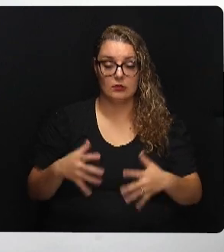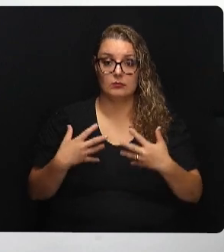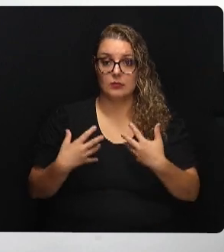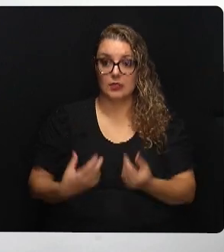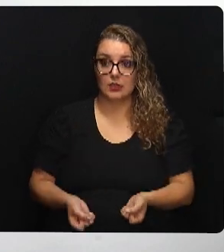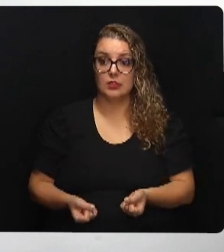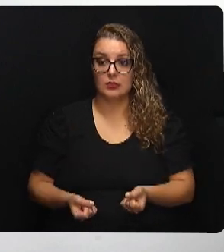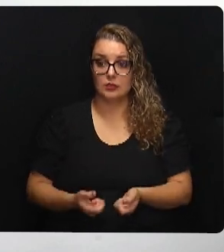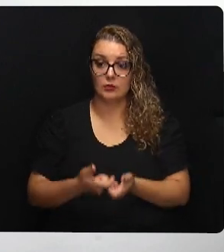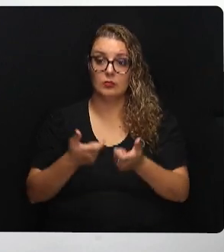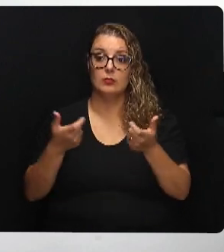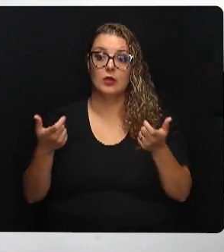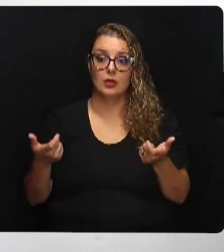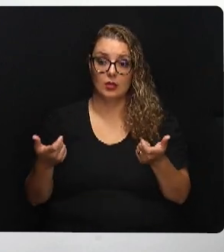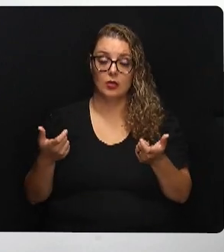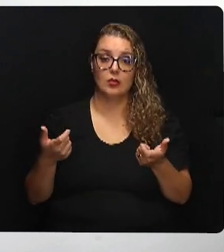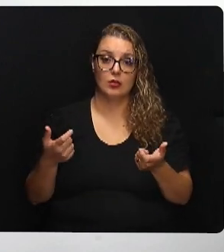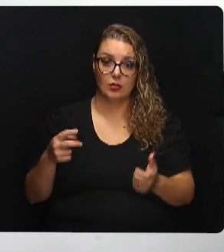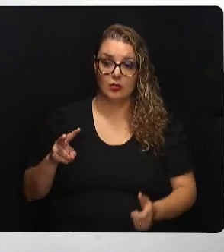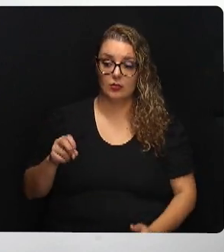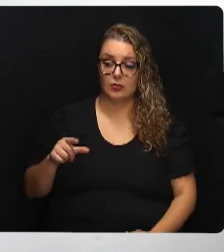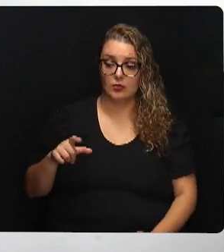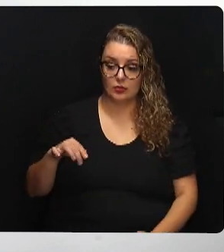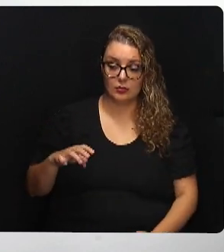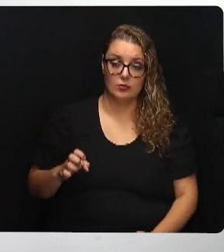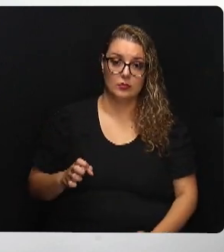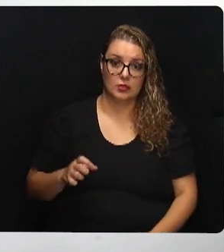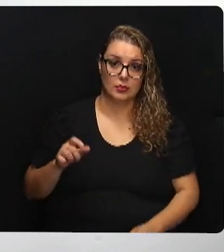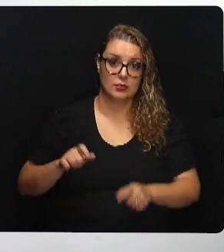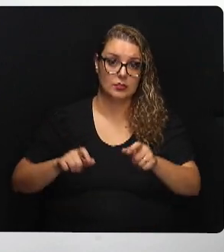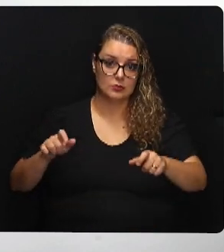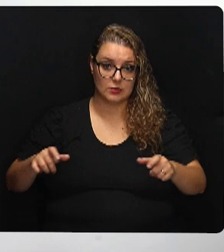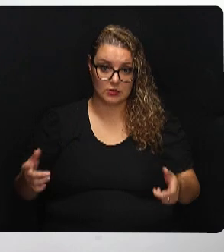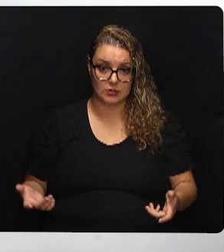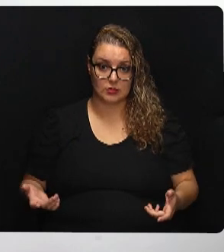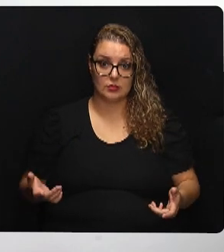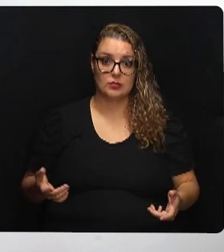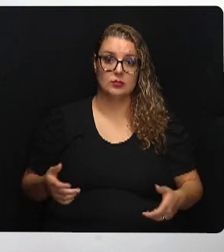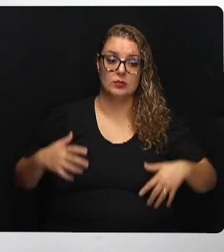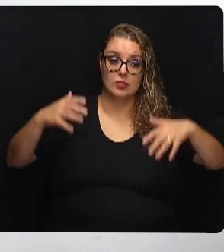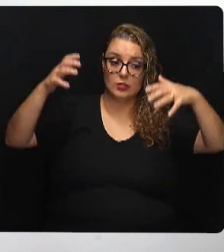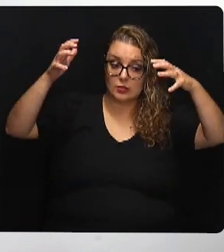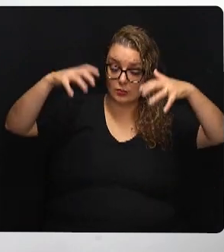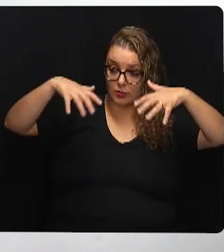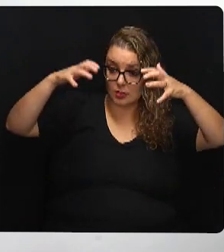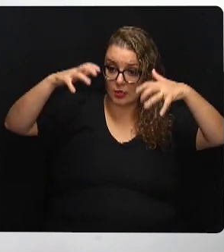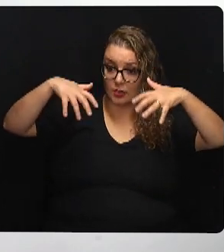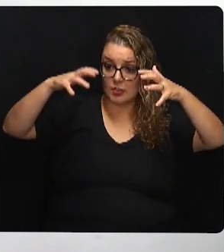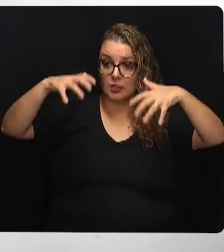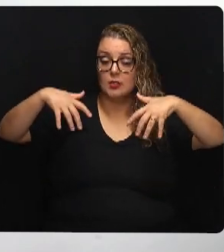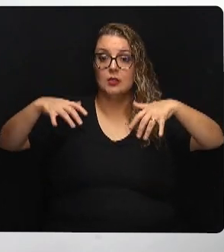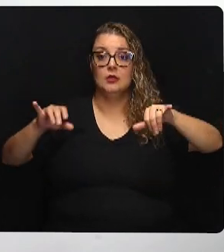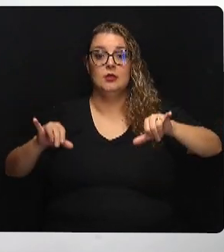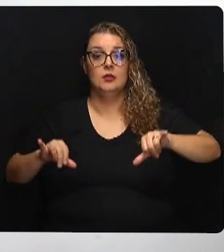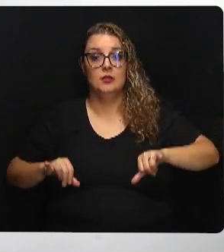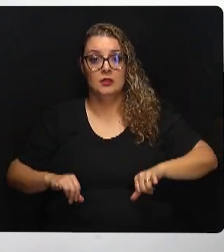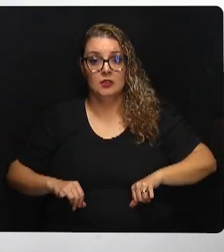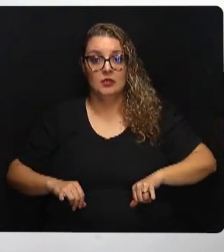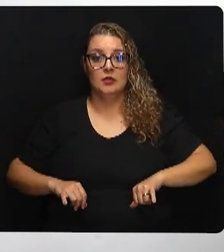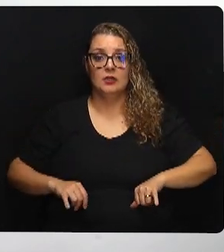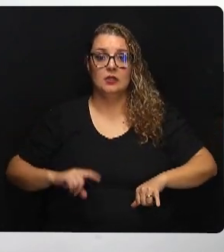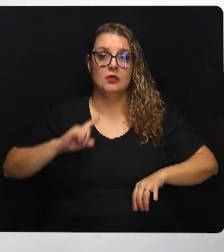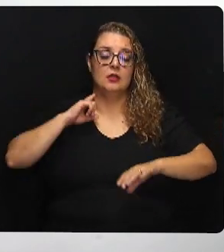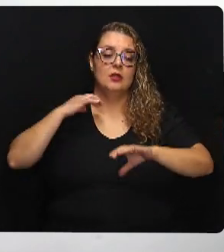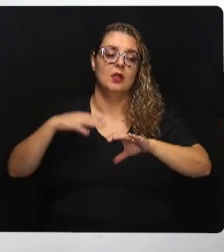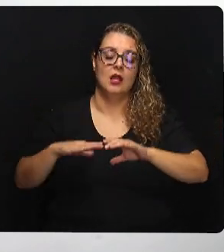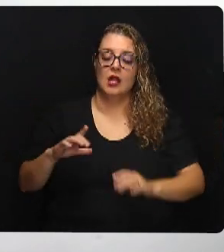que acabam recebendo maior volume de pessoas, sofre com as chuvas, sofre